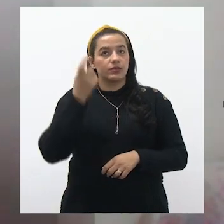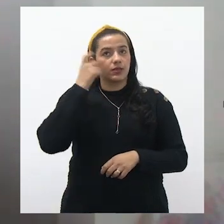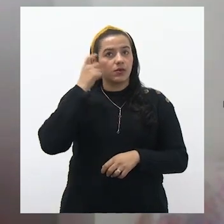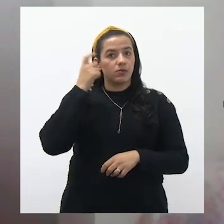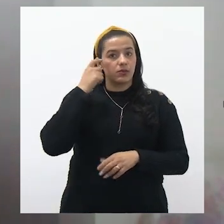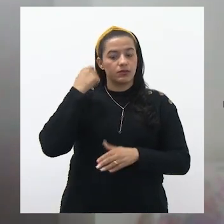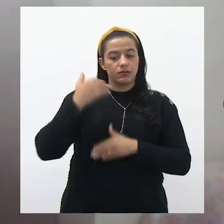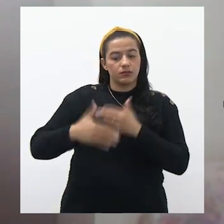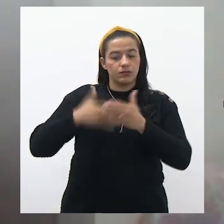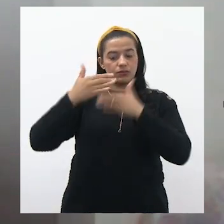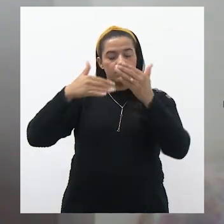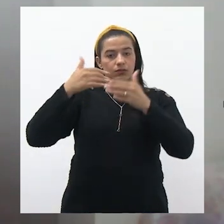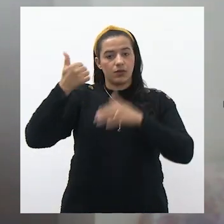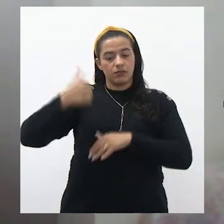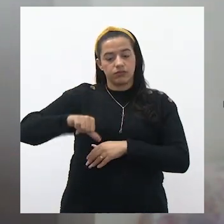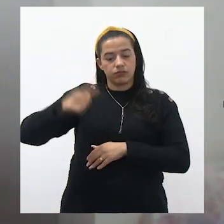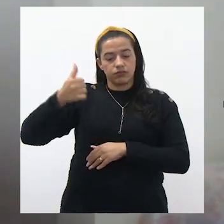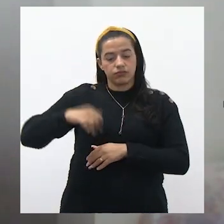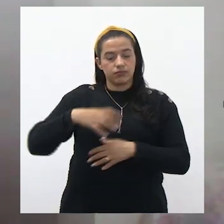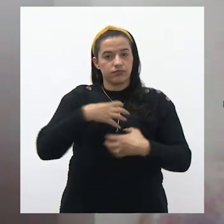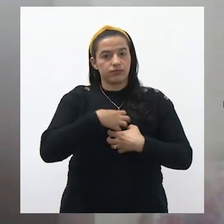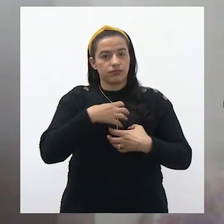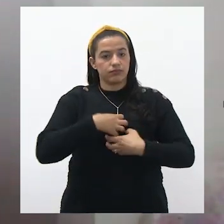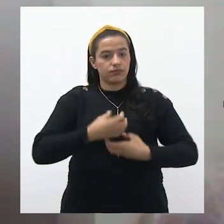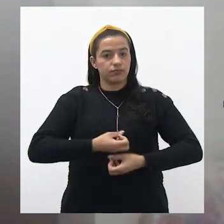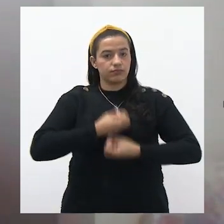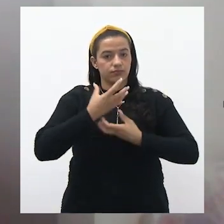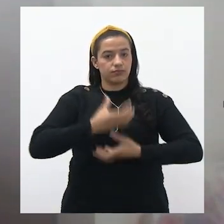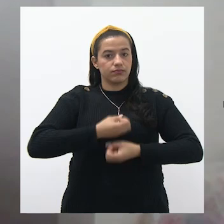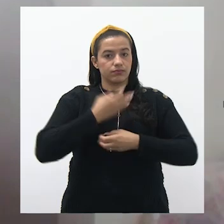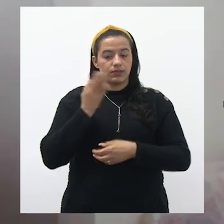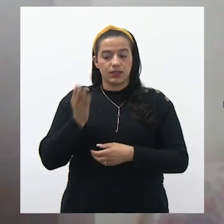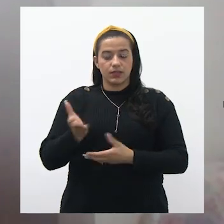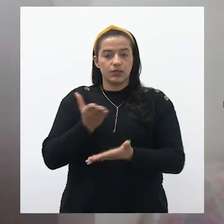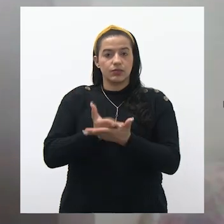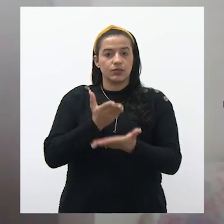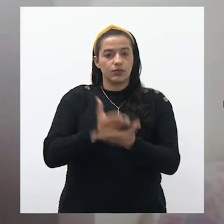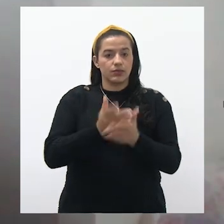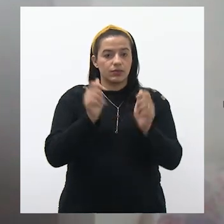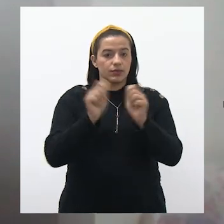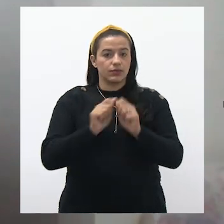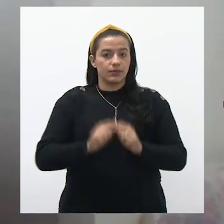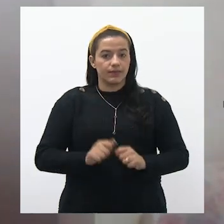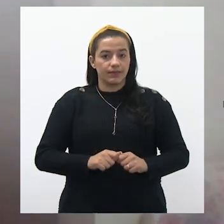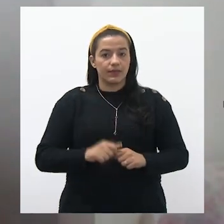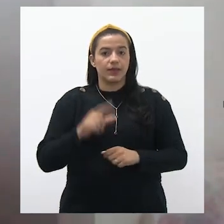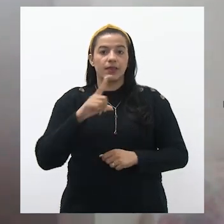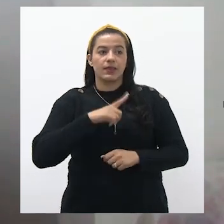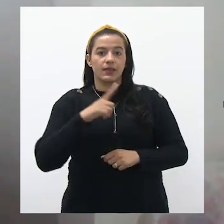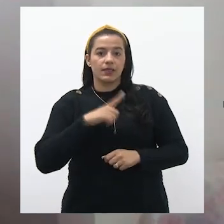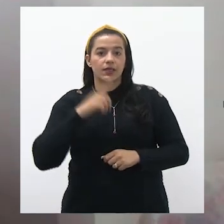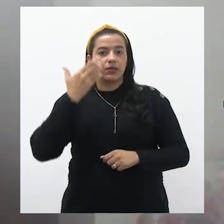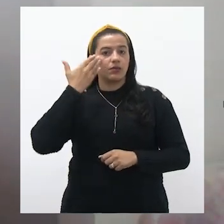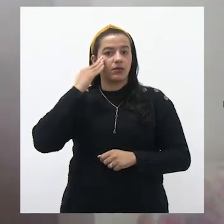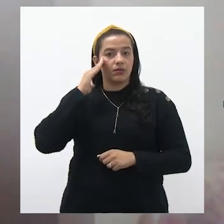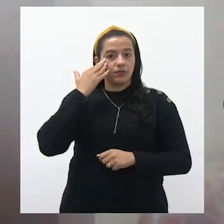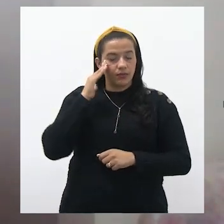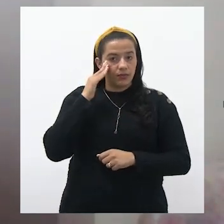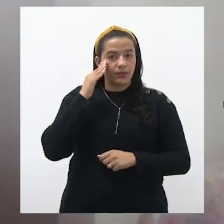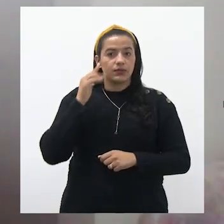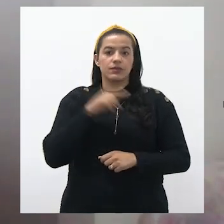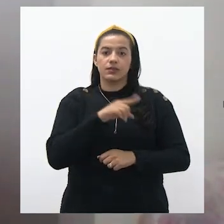de autoavaliação socioemocional que o estudante faz, tendo uma compreensão de que é